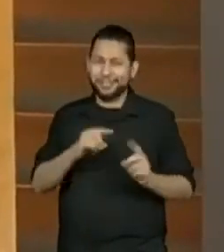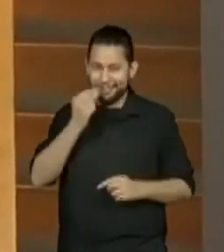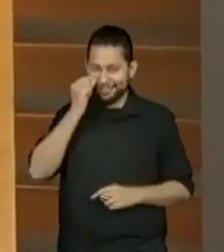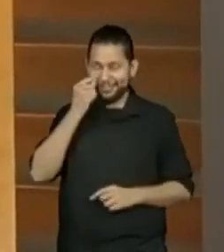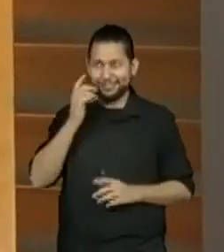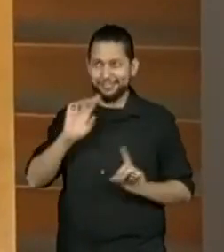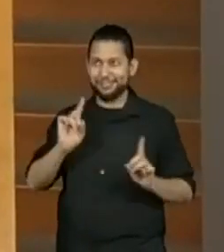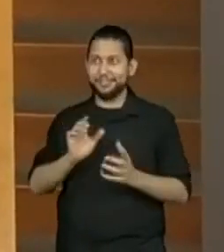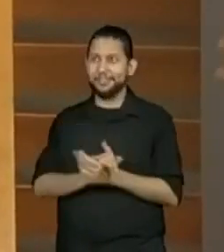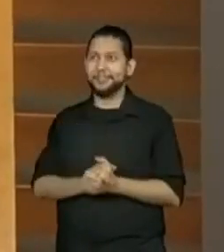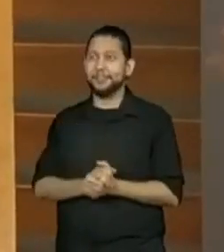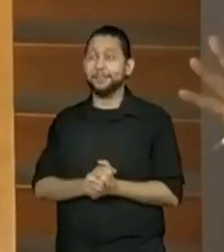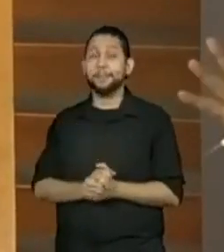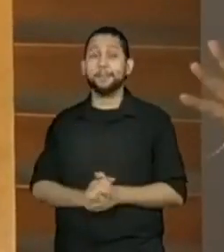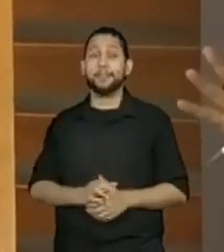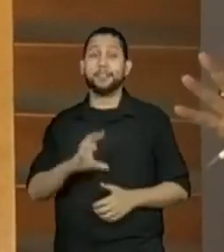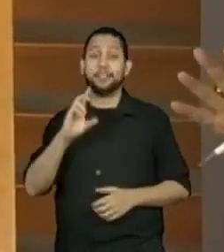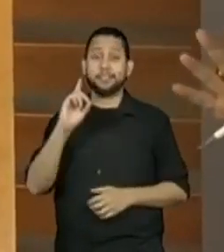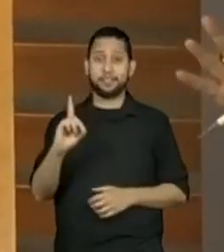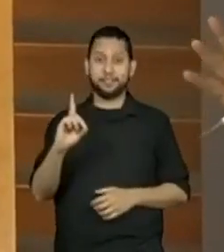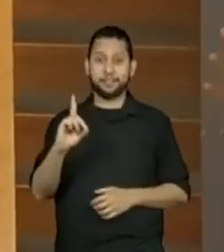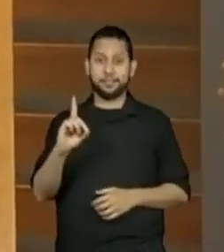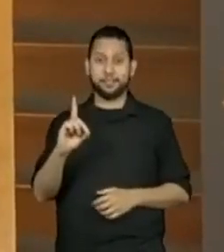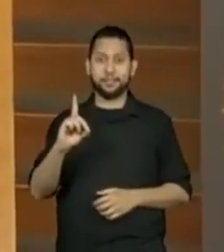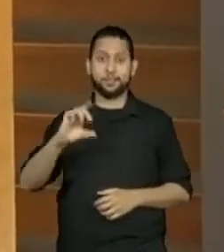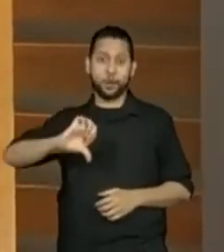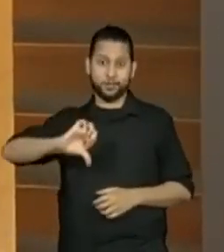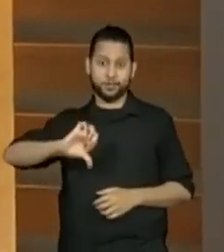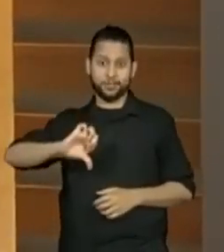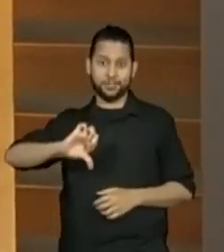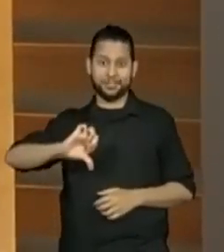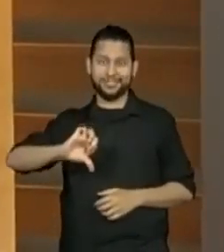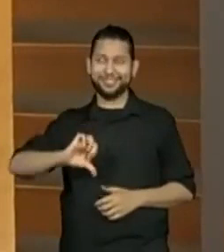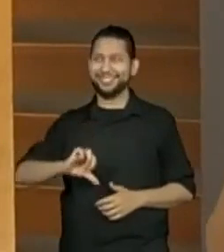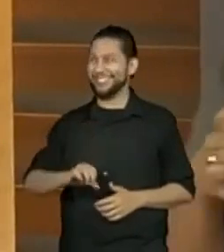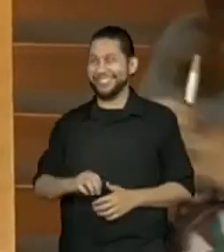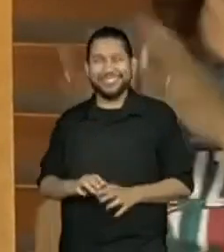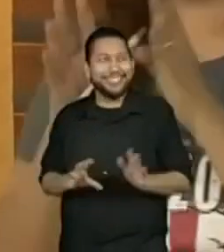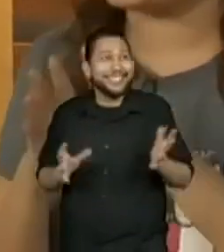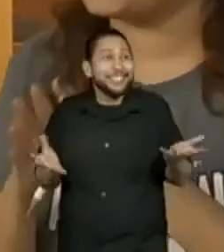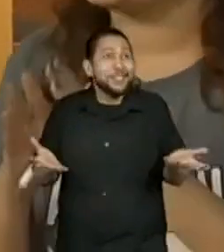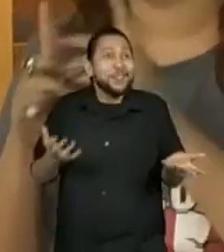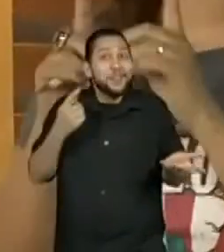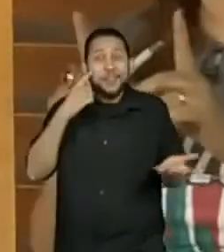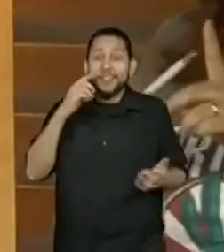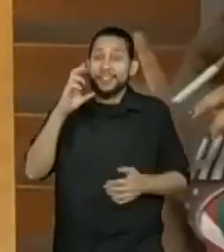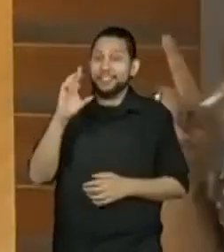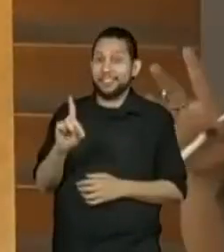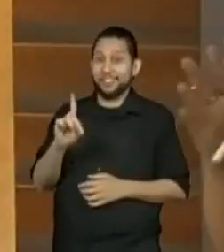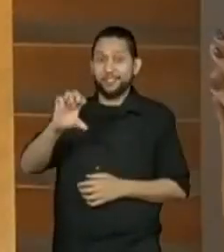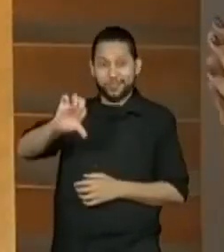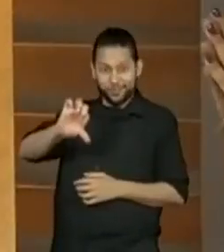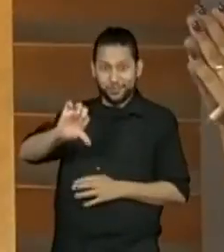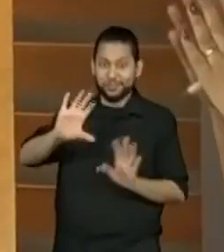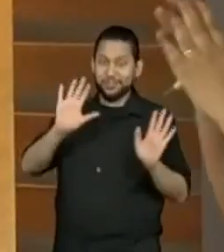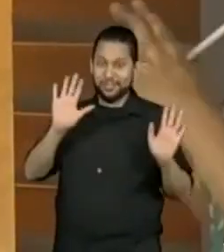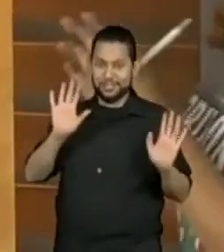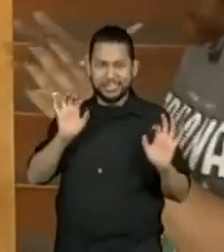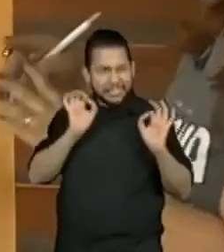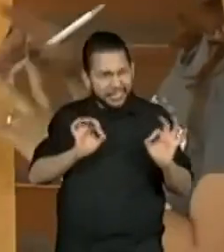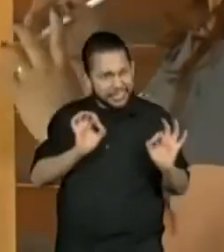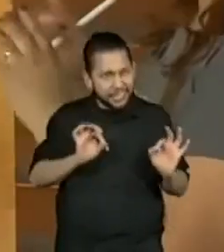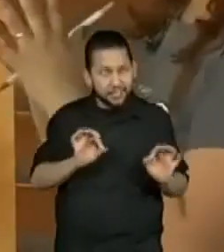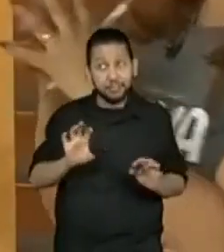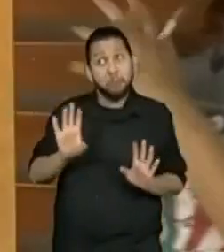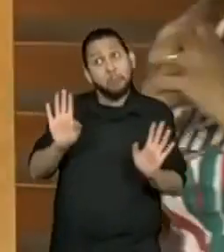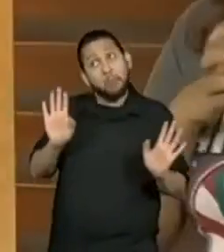quero... D9. Você tem certeza? Não. D9. Tá bom. Tá, vamos